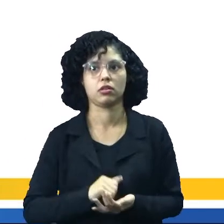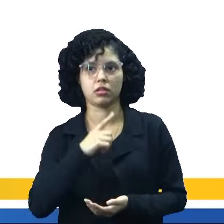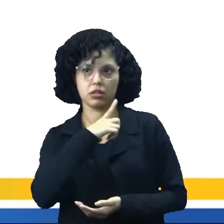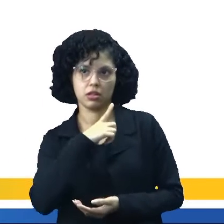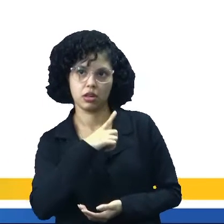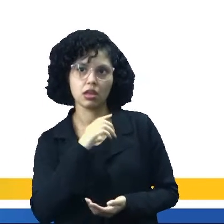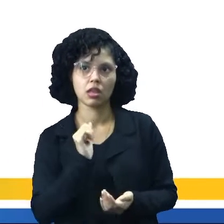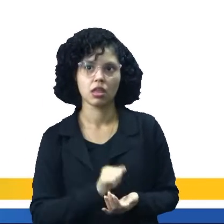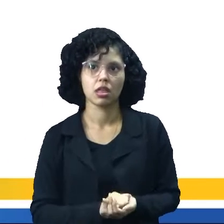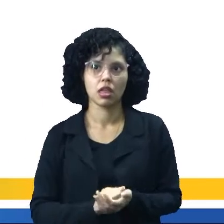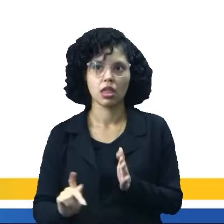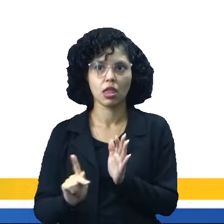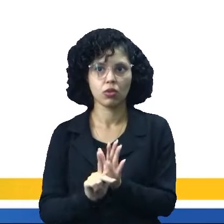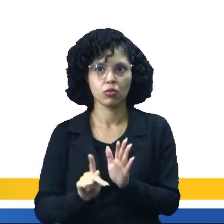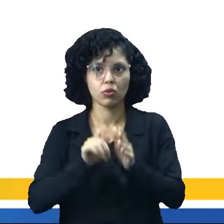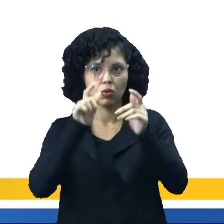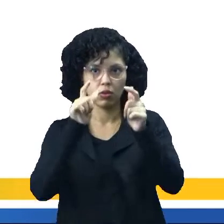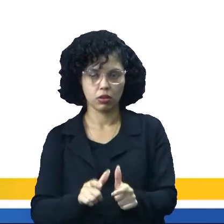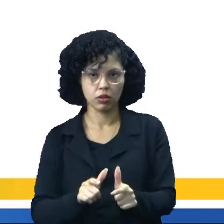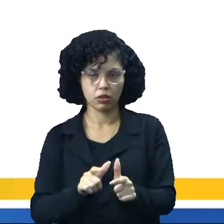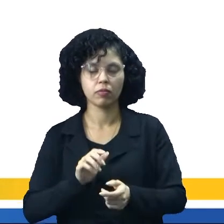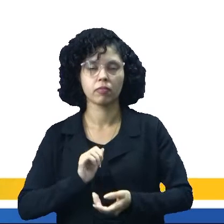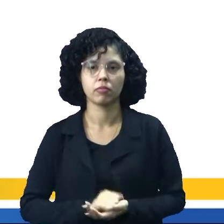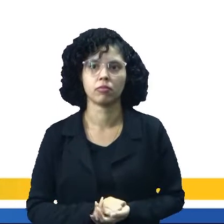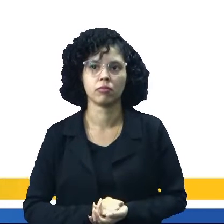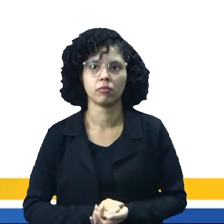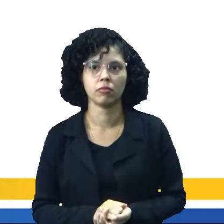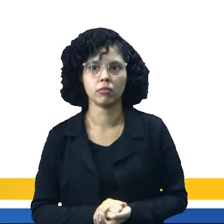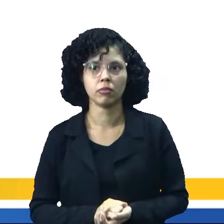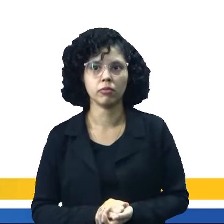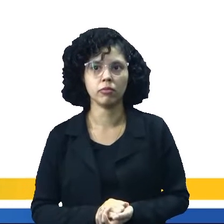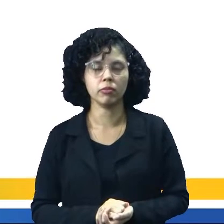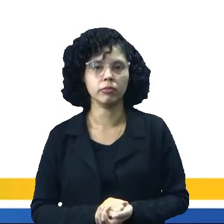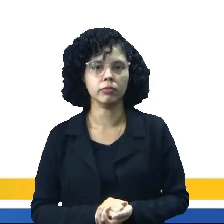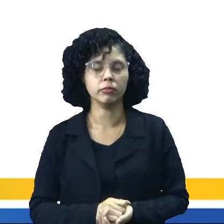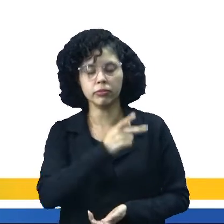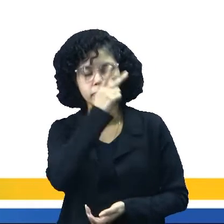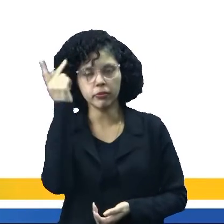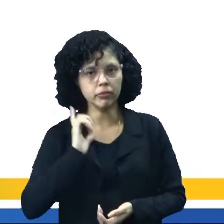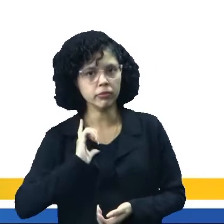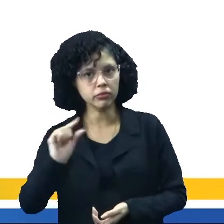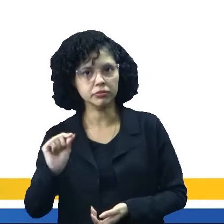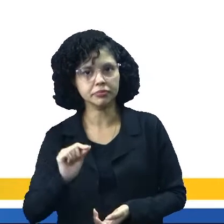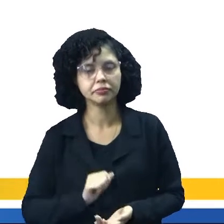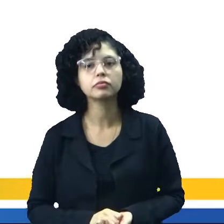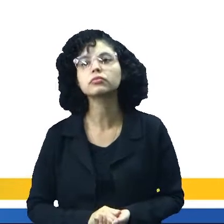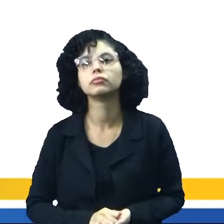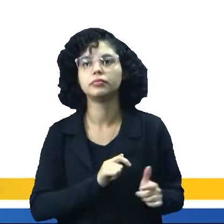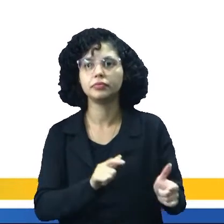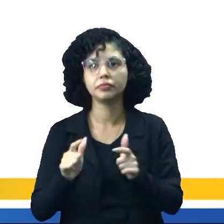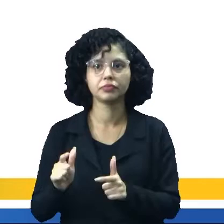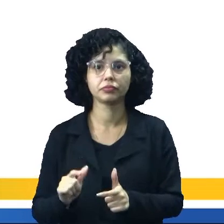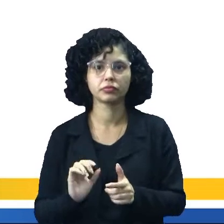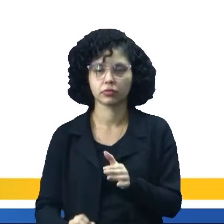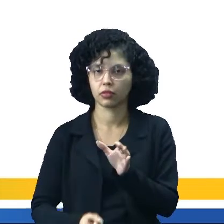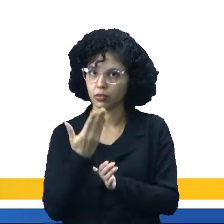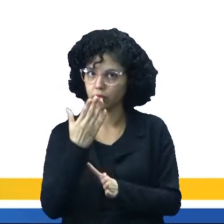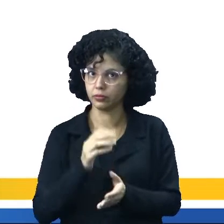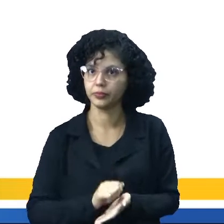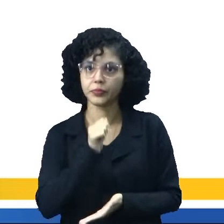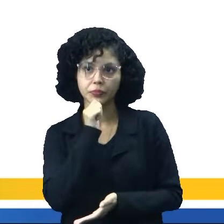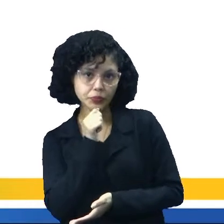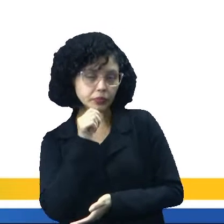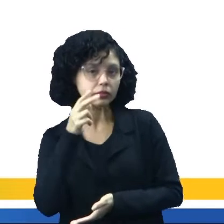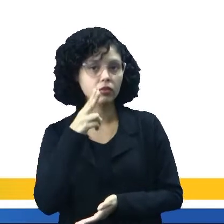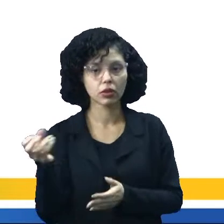estabelece definitivamente no seu local de destino, ou seja, a pessoa saiu, do seu local de origem e aí